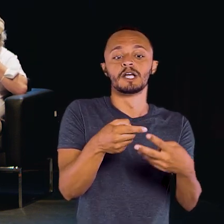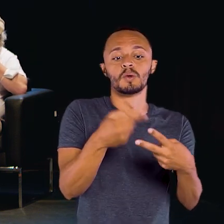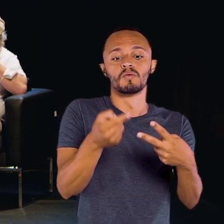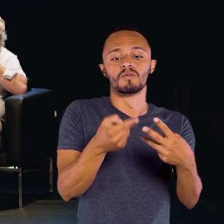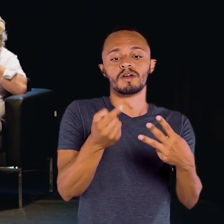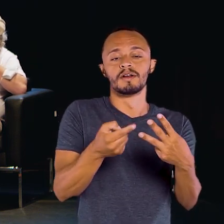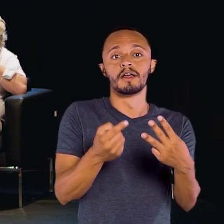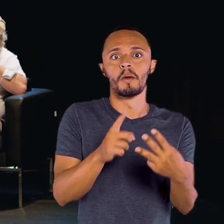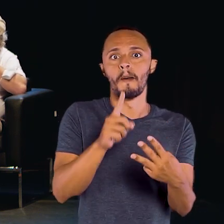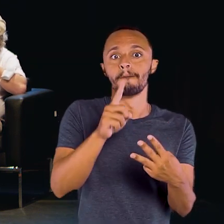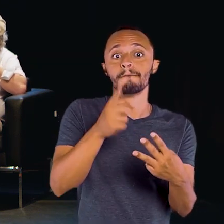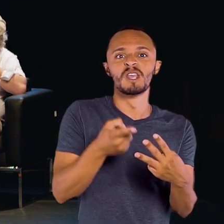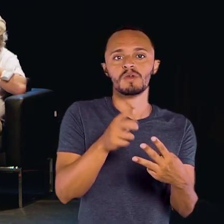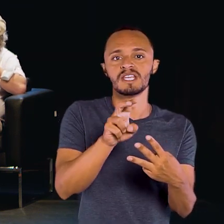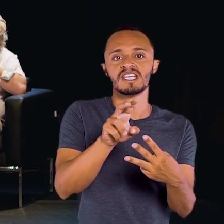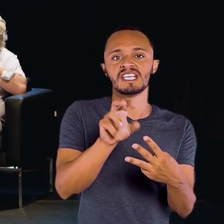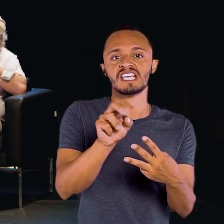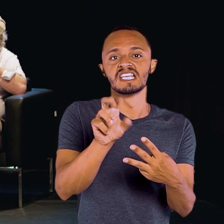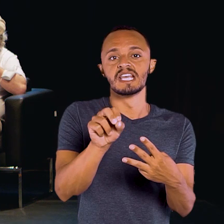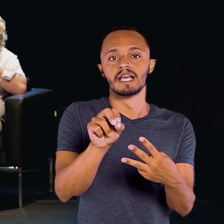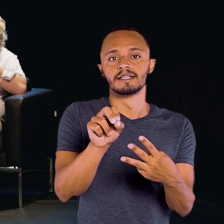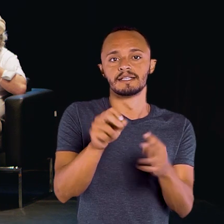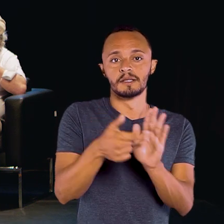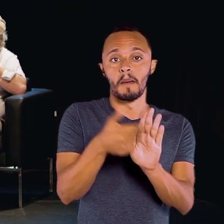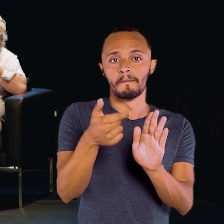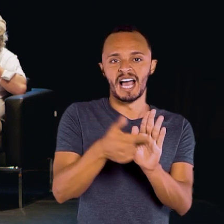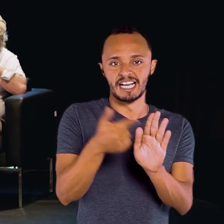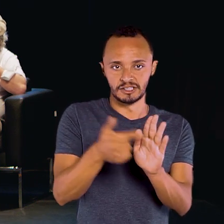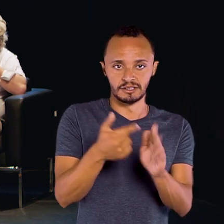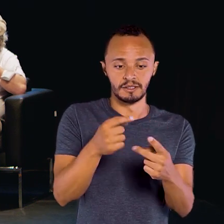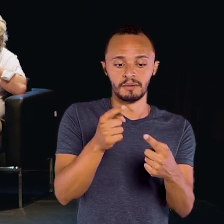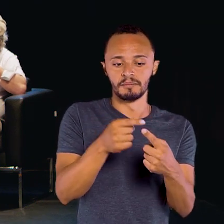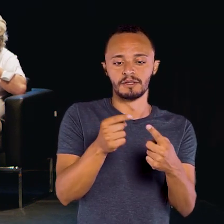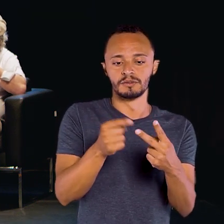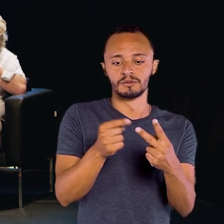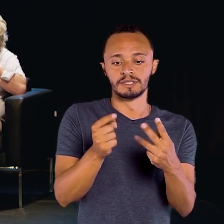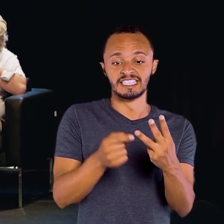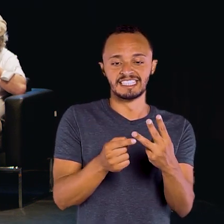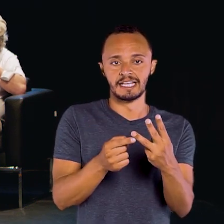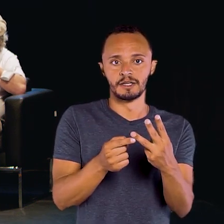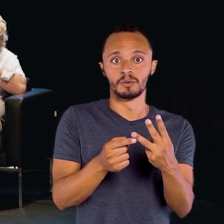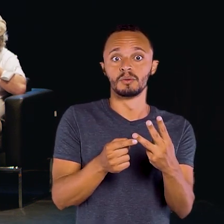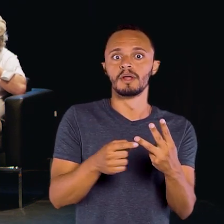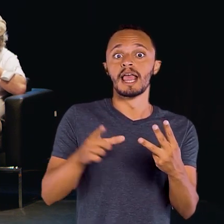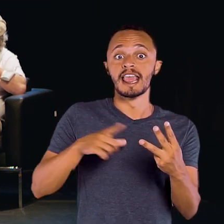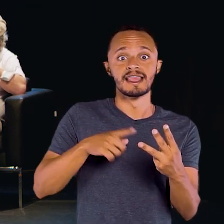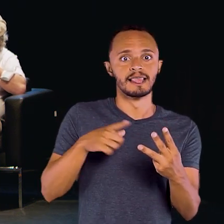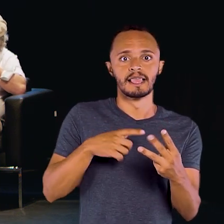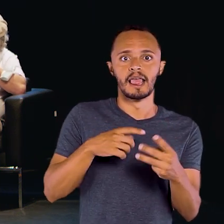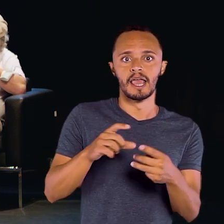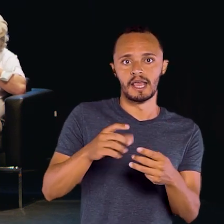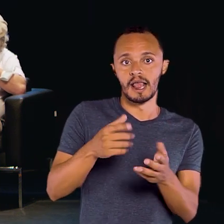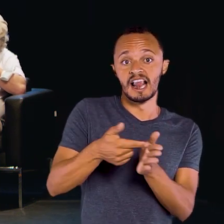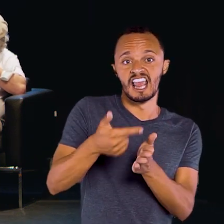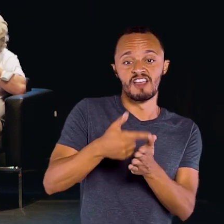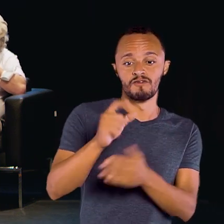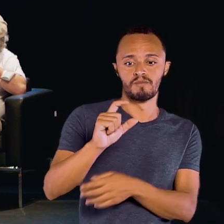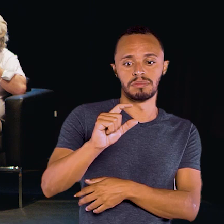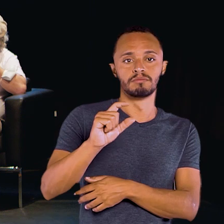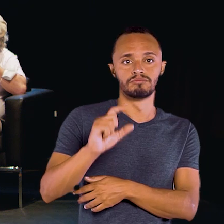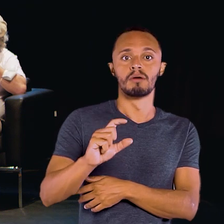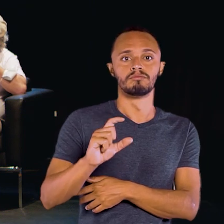1.500 páginas, do primeiro, do segundo e do terceiro, e, assim, imaginando, né, a viagem